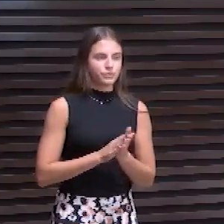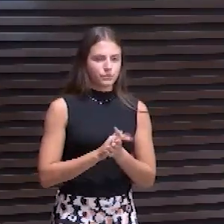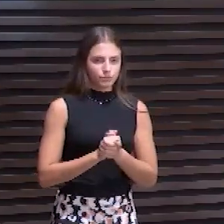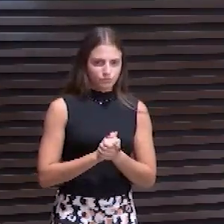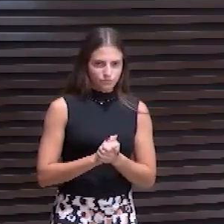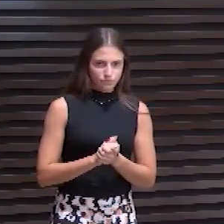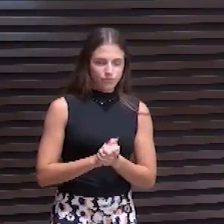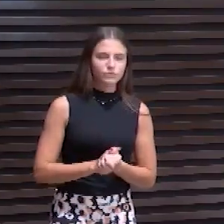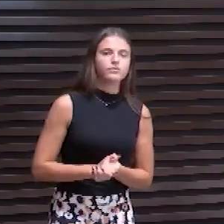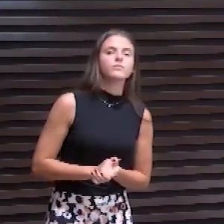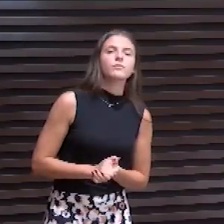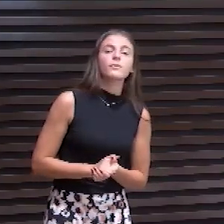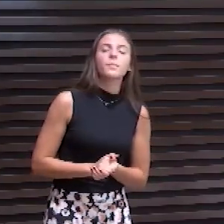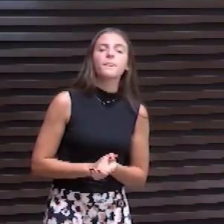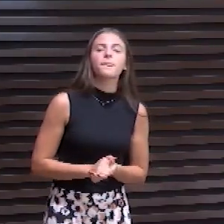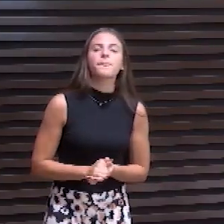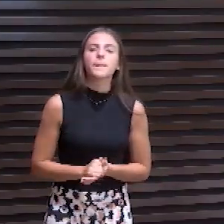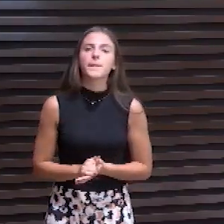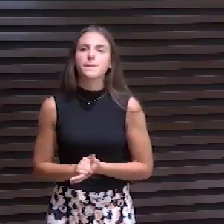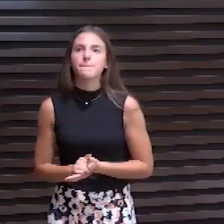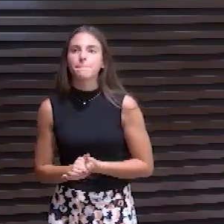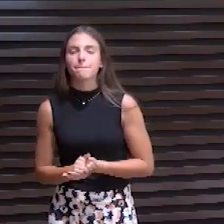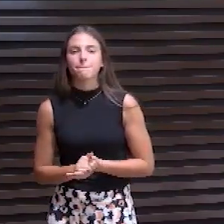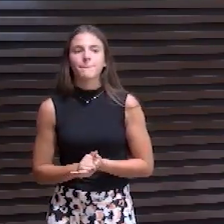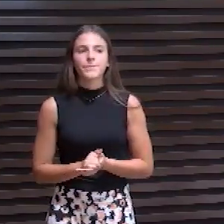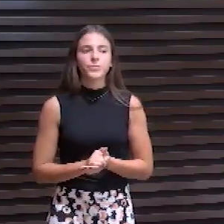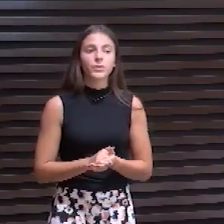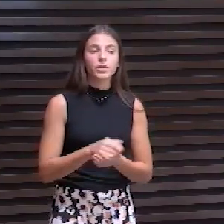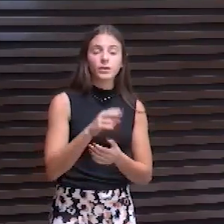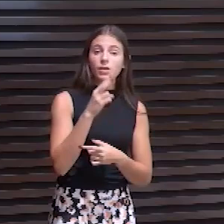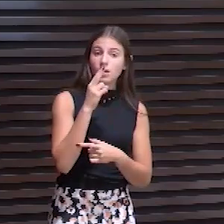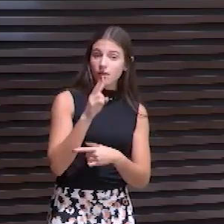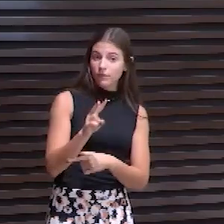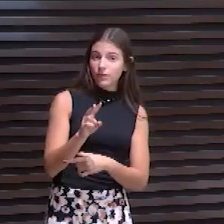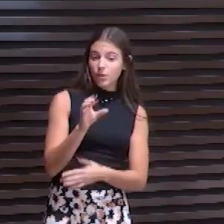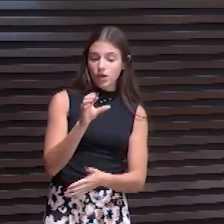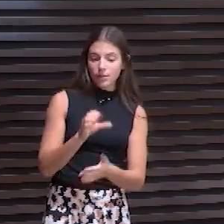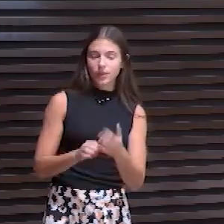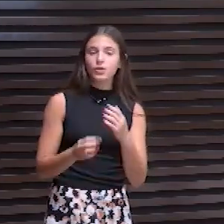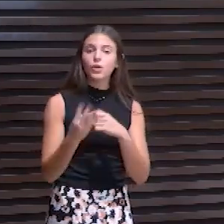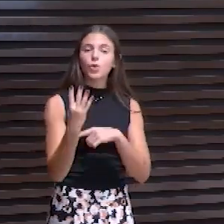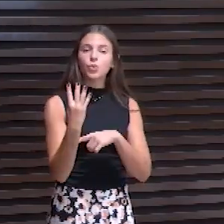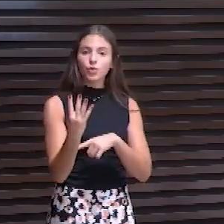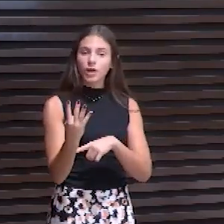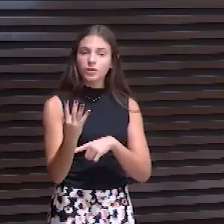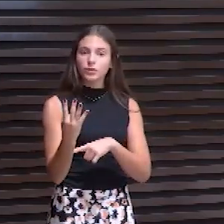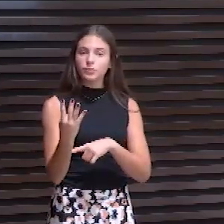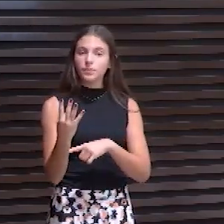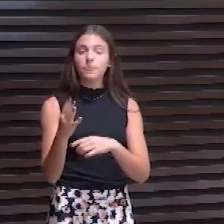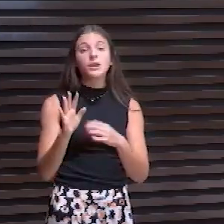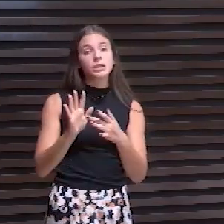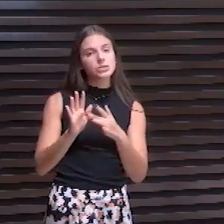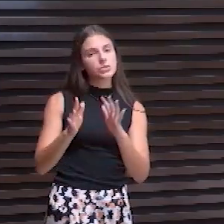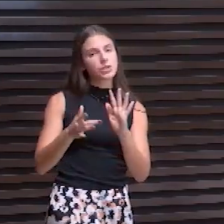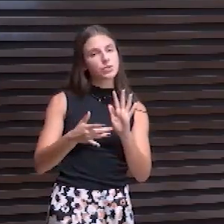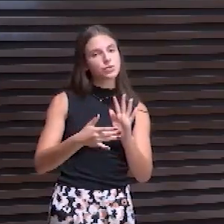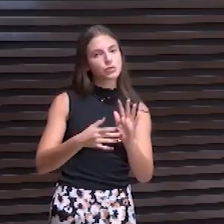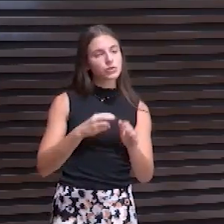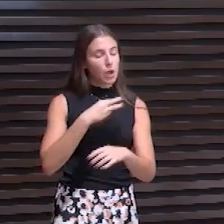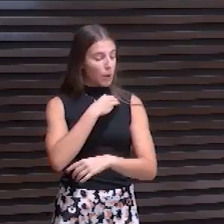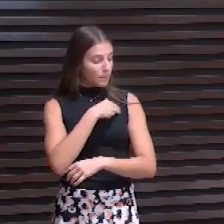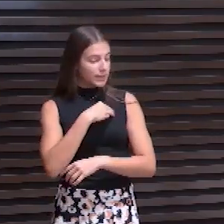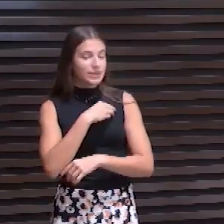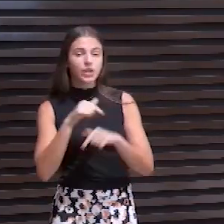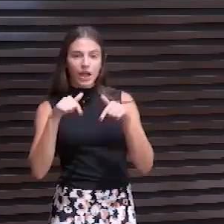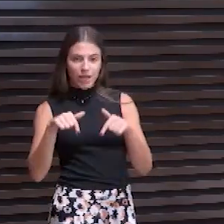Amados, então se nós olharmos aqui o capítulo 4 de Lucas, Jesus ele está no seu ministério terreno.